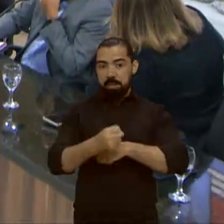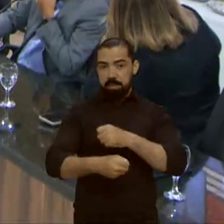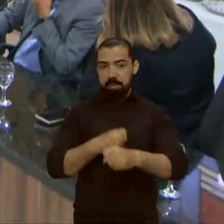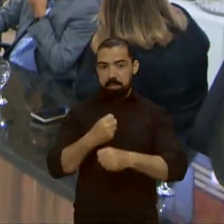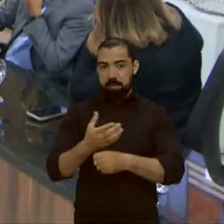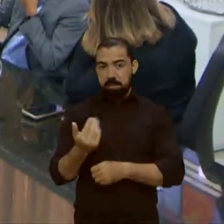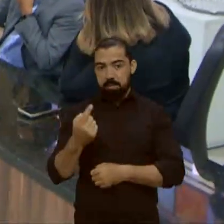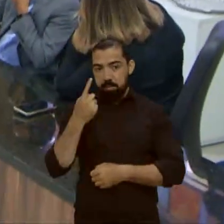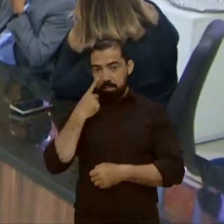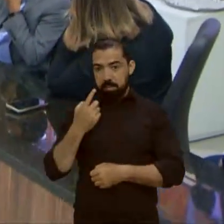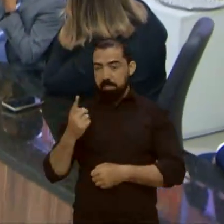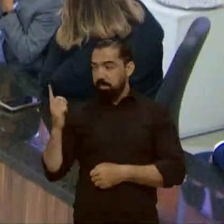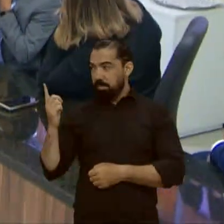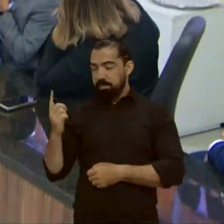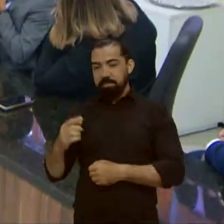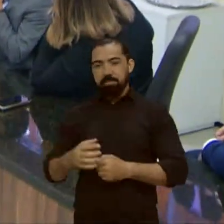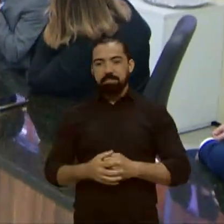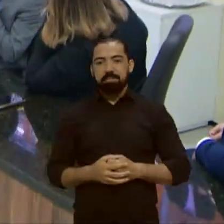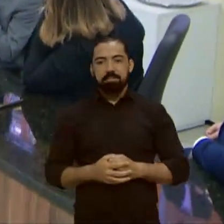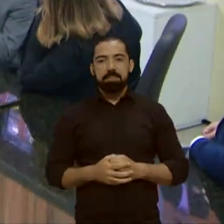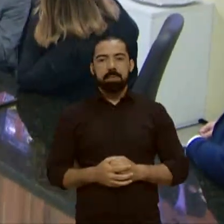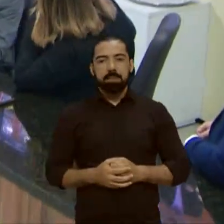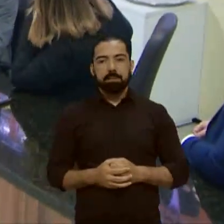sobre a Black Friday.